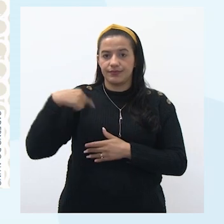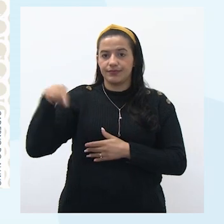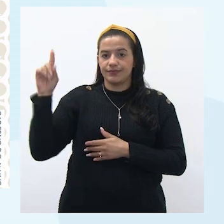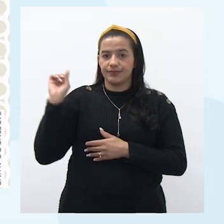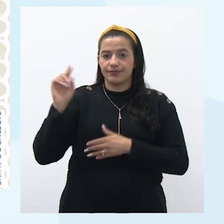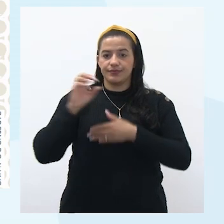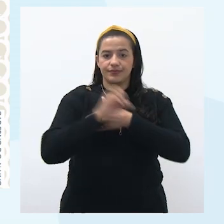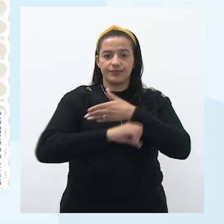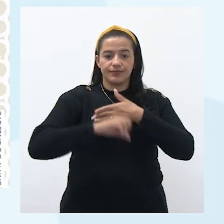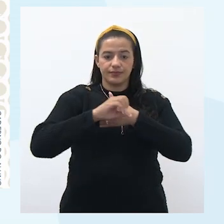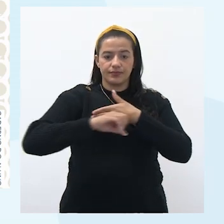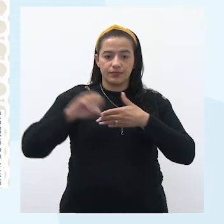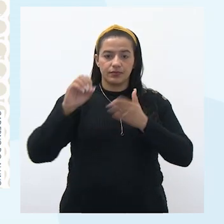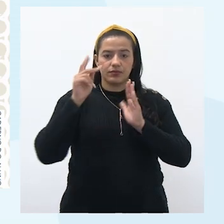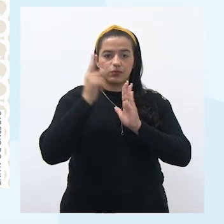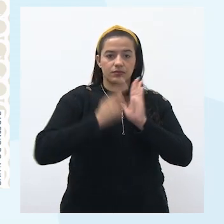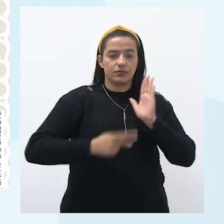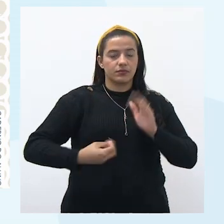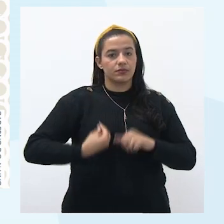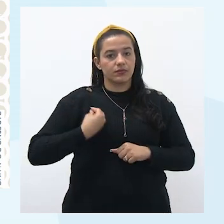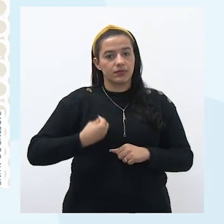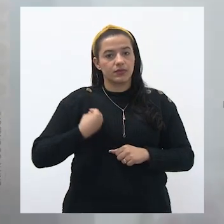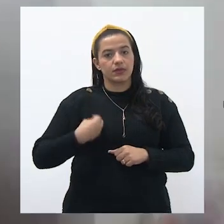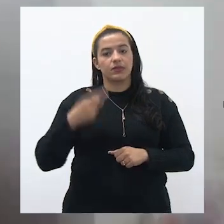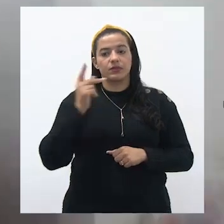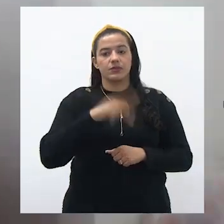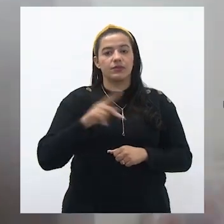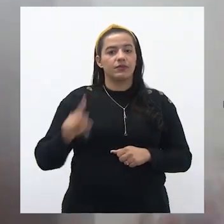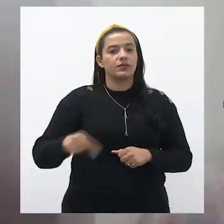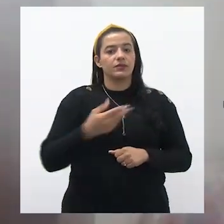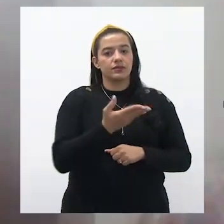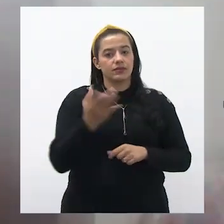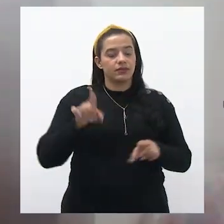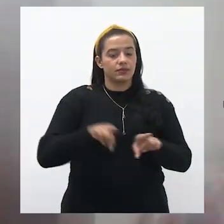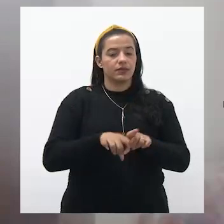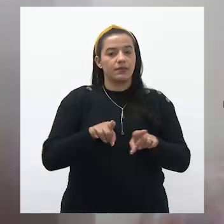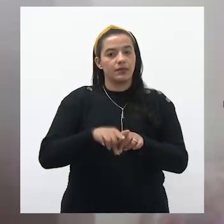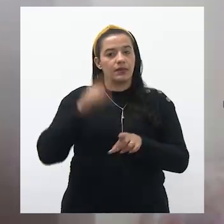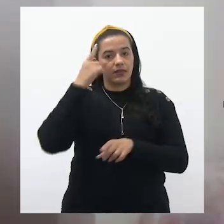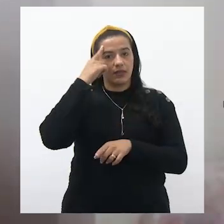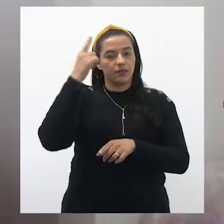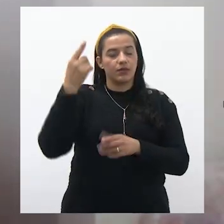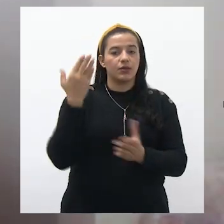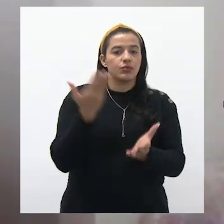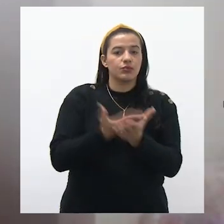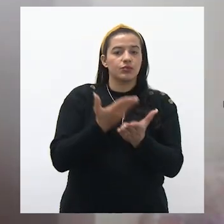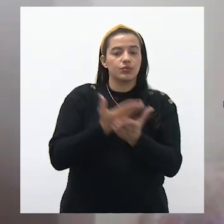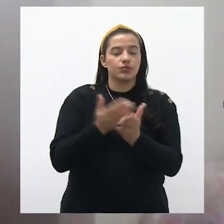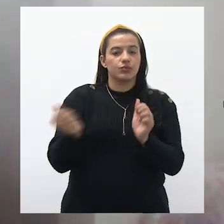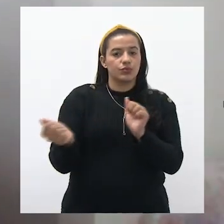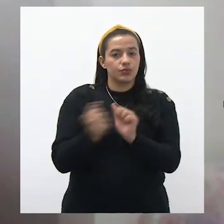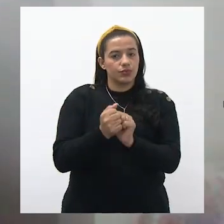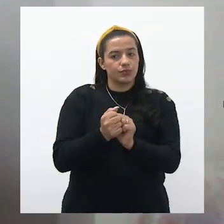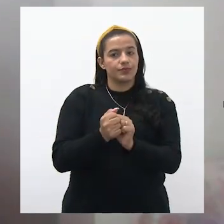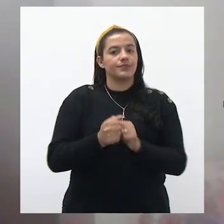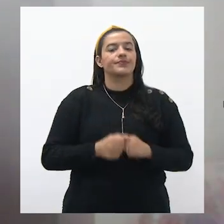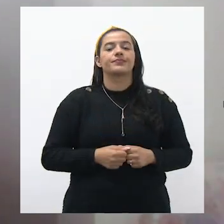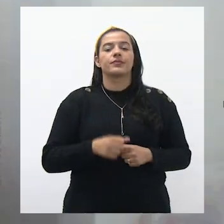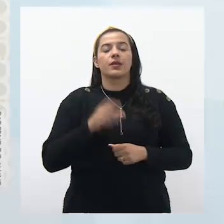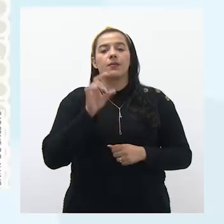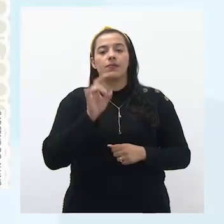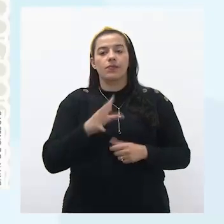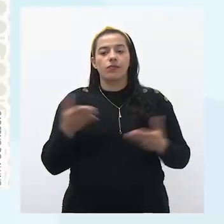de Mídia, do Projeto de Vida, que os professores também relembraram esse caminho com o estudante, tá bom? Aqui a gente vai fazer